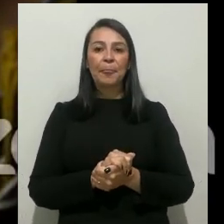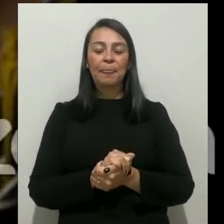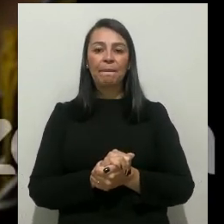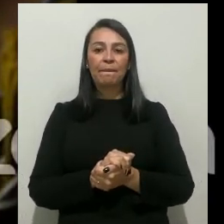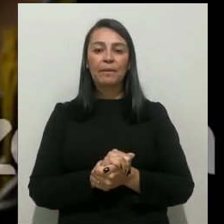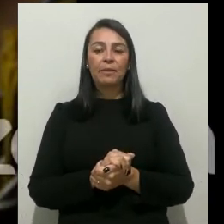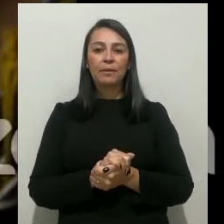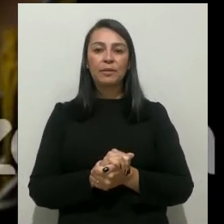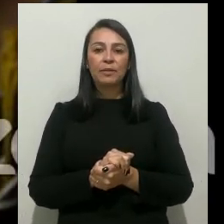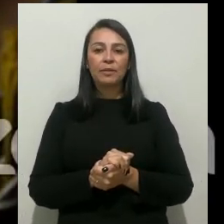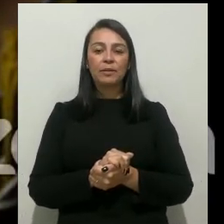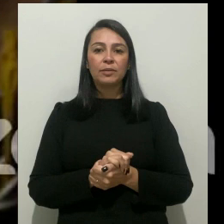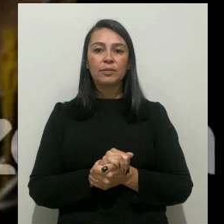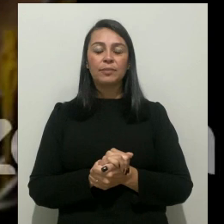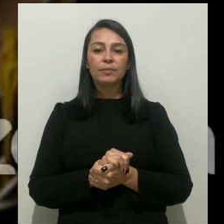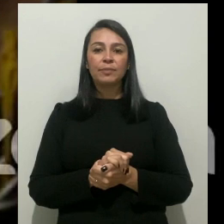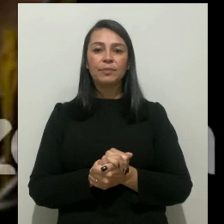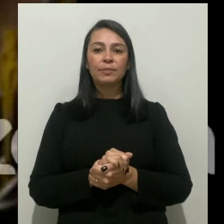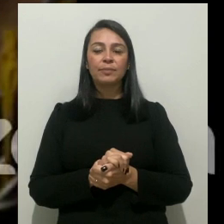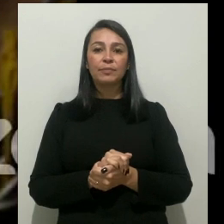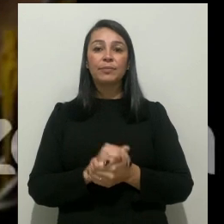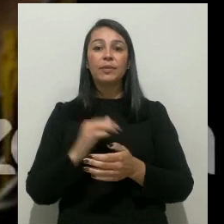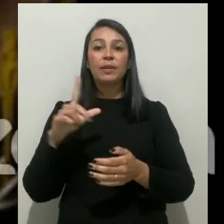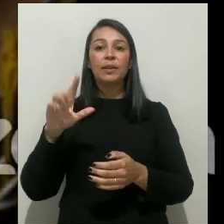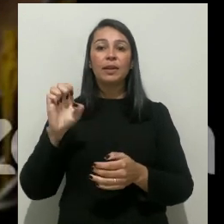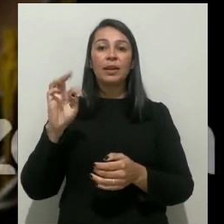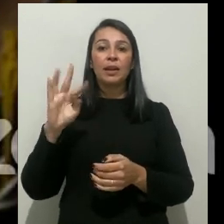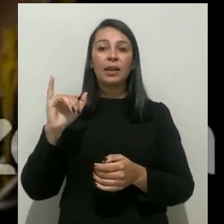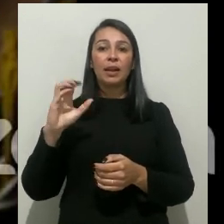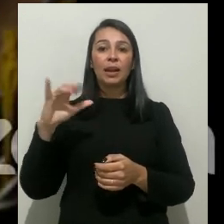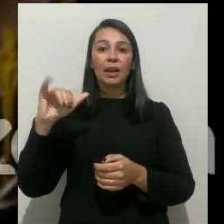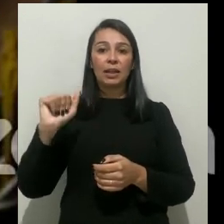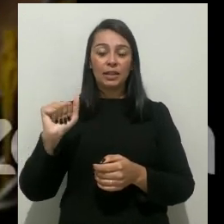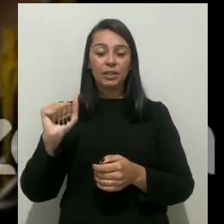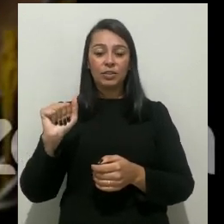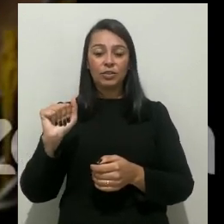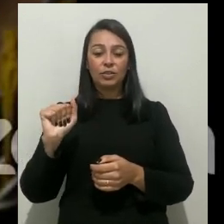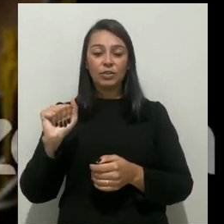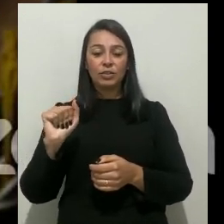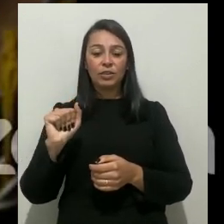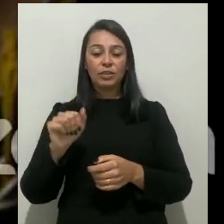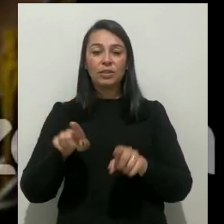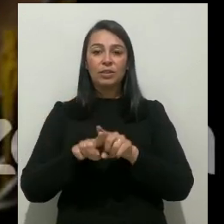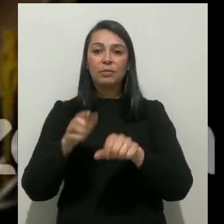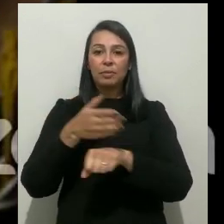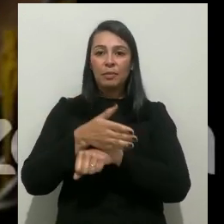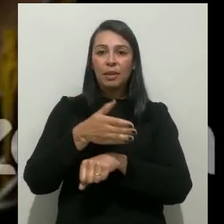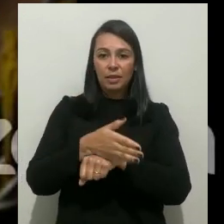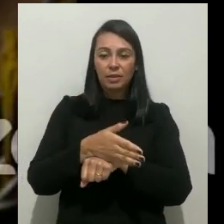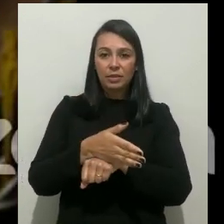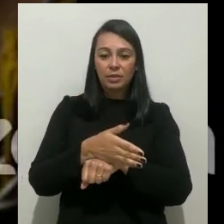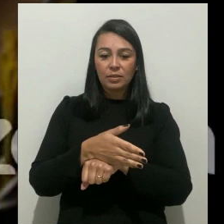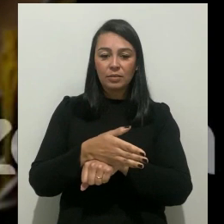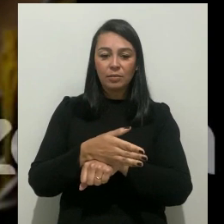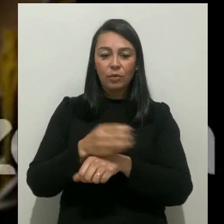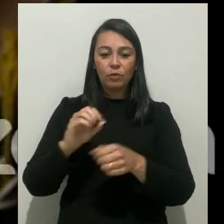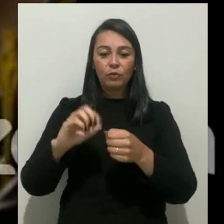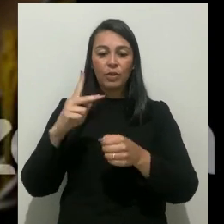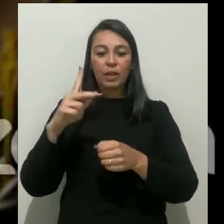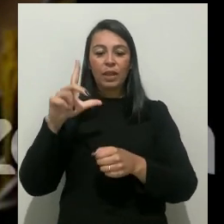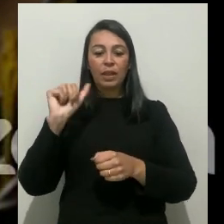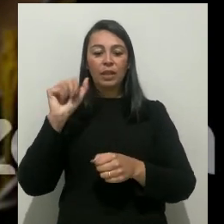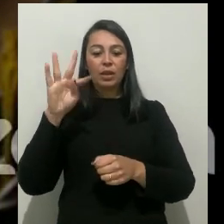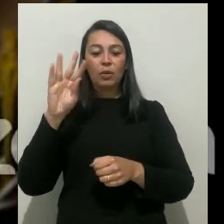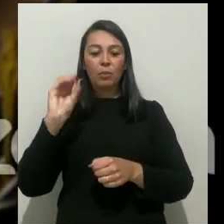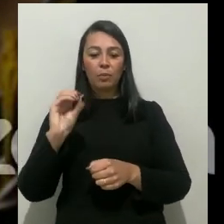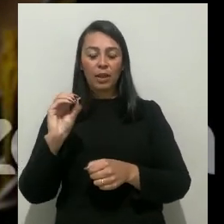que agora está enorme. E a Letícia veio substituir no acompanhamento dessa autoconservação. O Cristo passou por uma